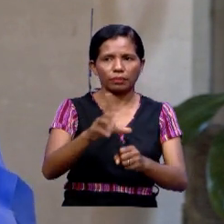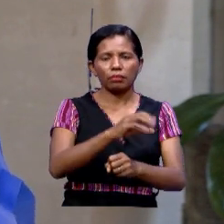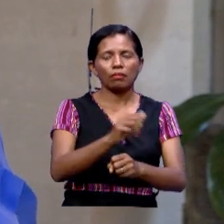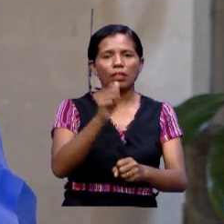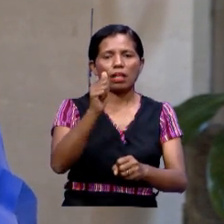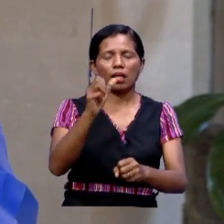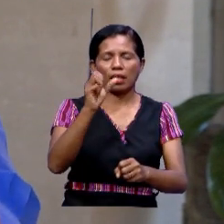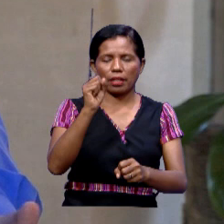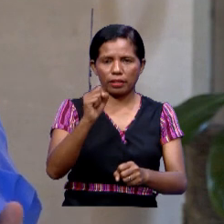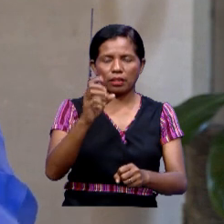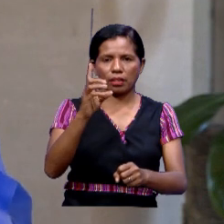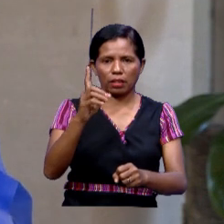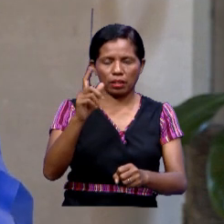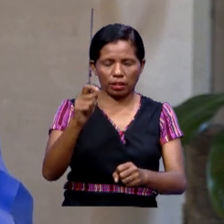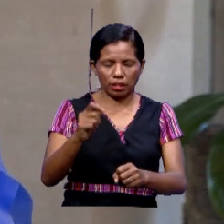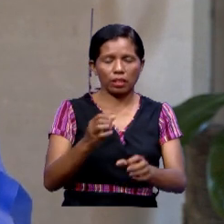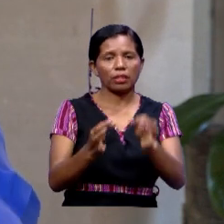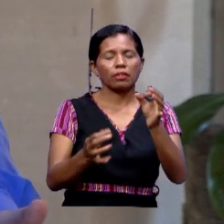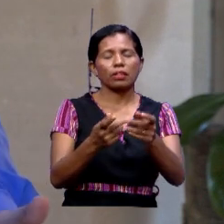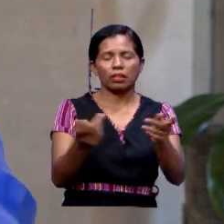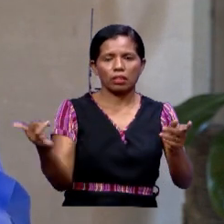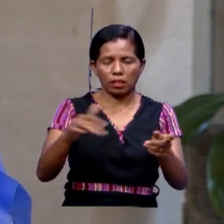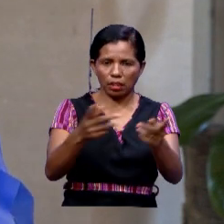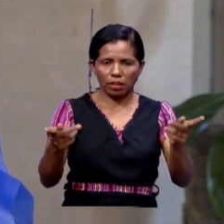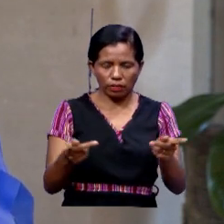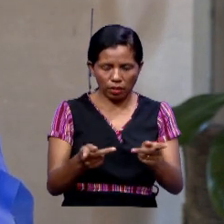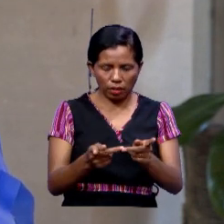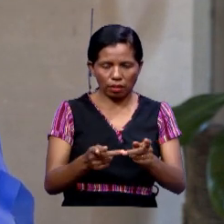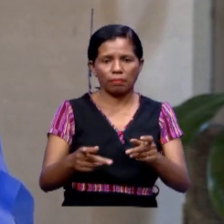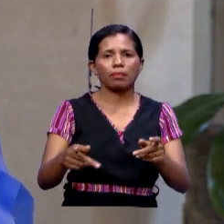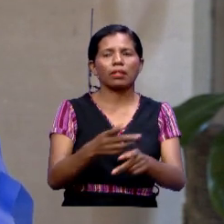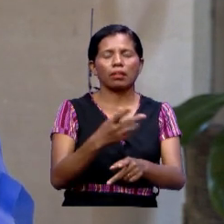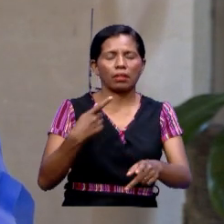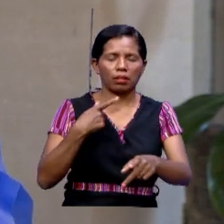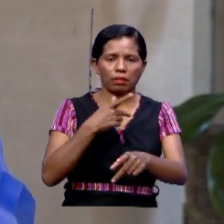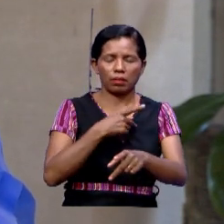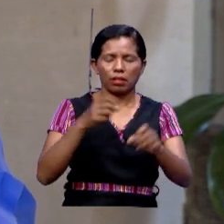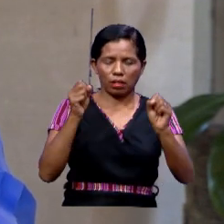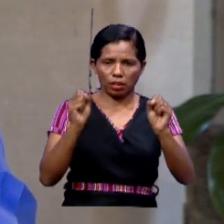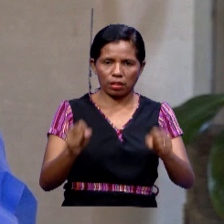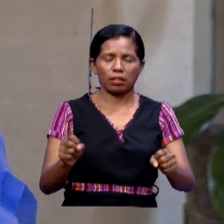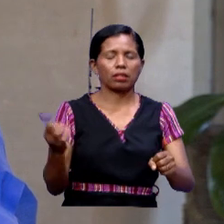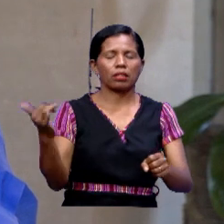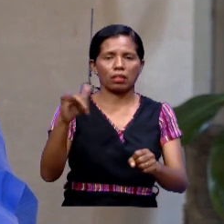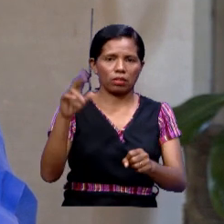ASDT, mas que sira la iafante e parlamento, ao sente ne obrigação rona sira.